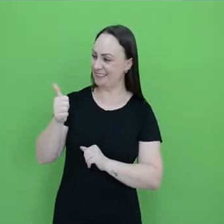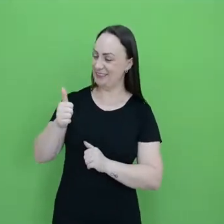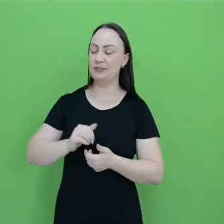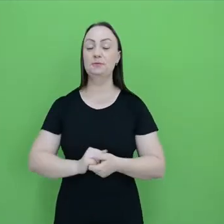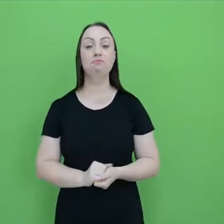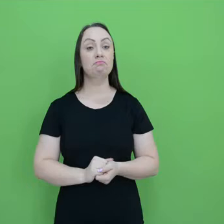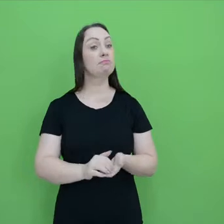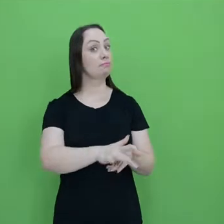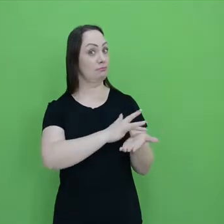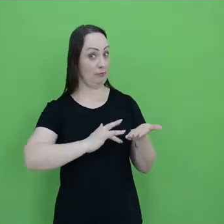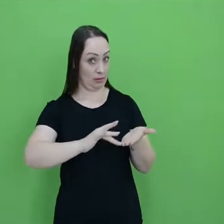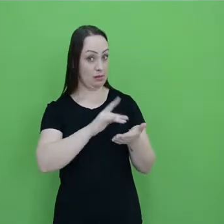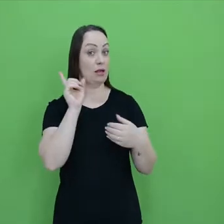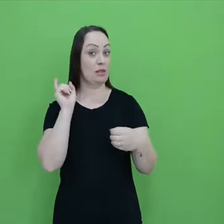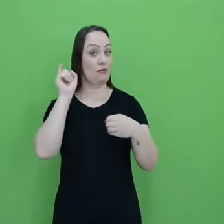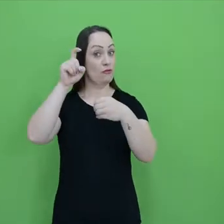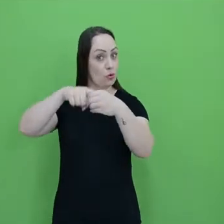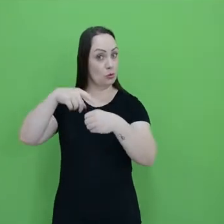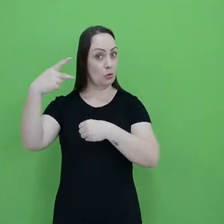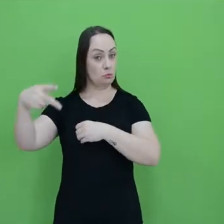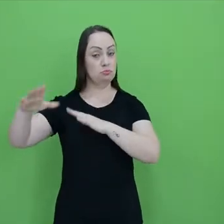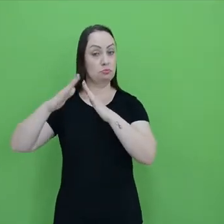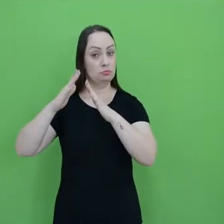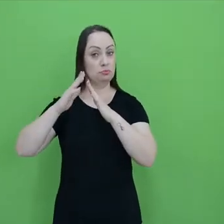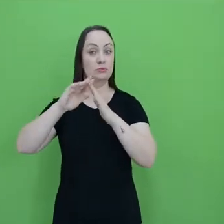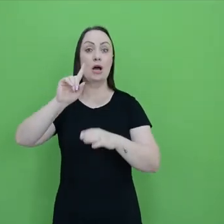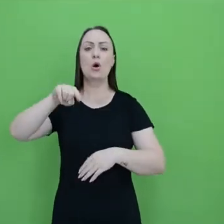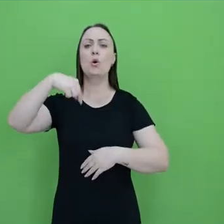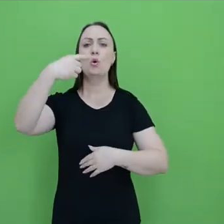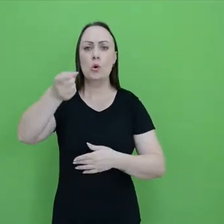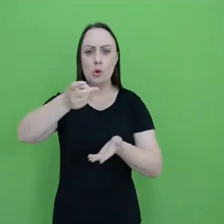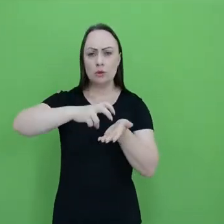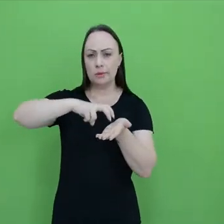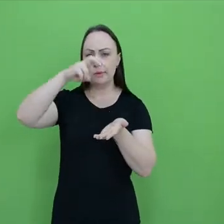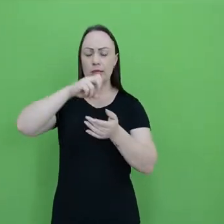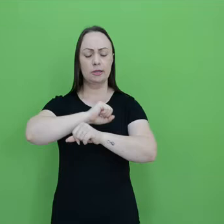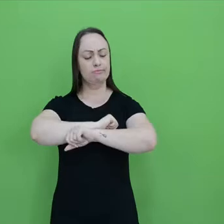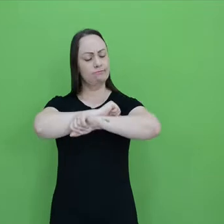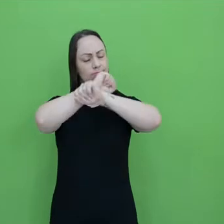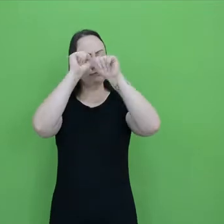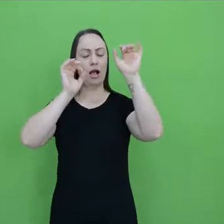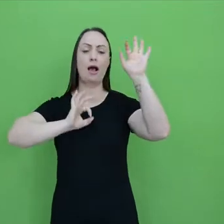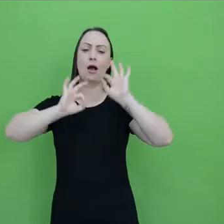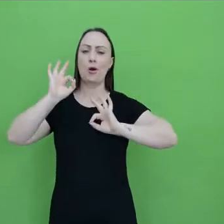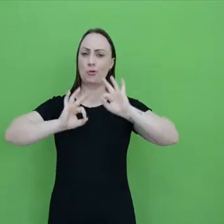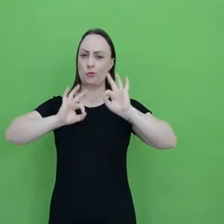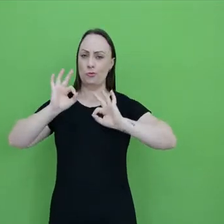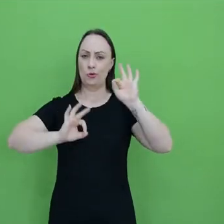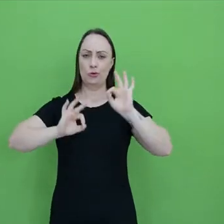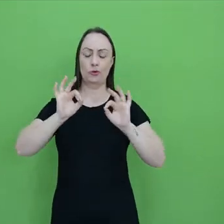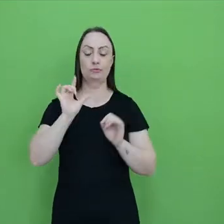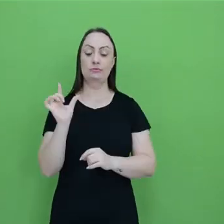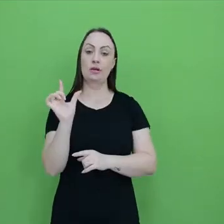mais. A cigana voltou para o seu acampamento. Na manhã seguinte, levantou cedo, se arrumou e